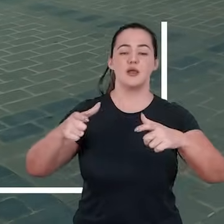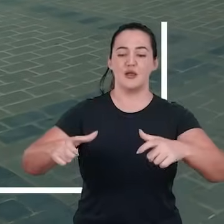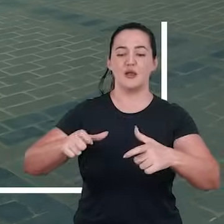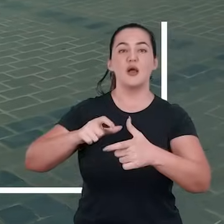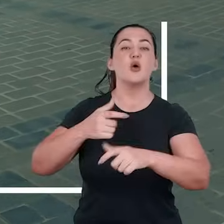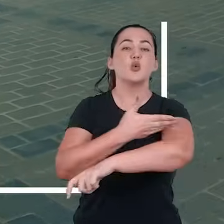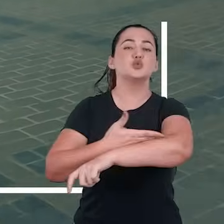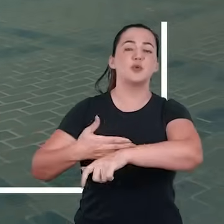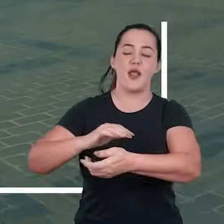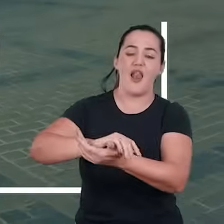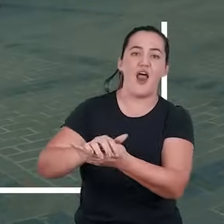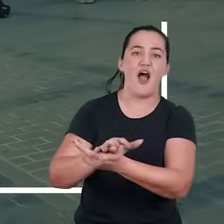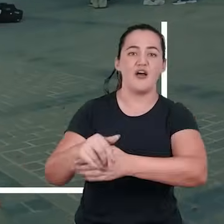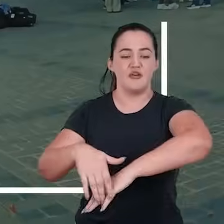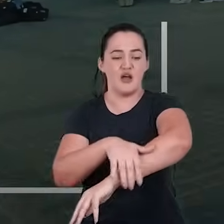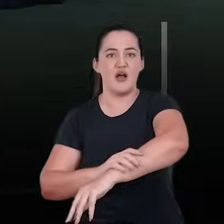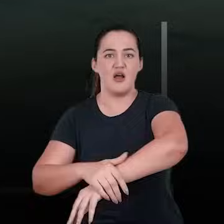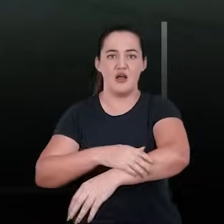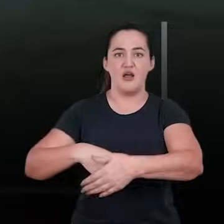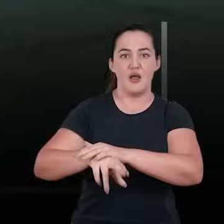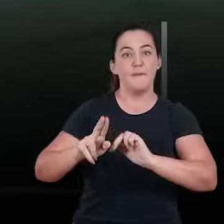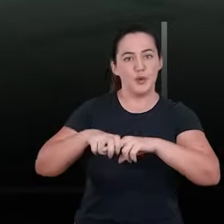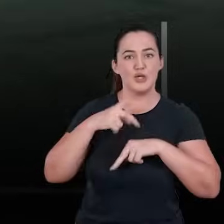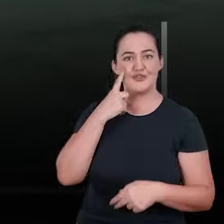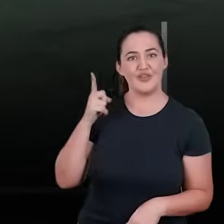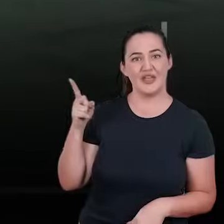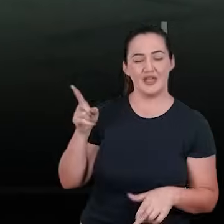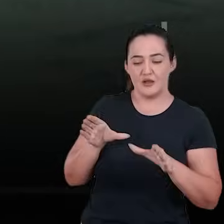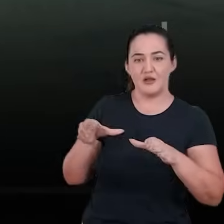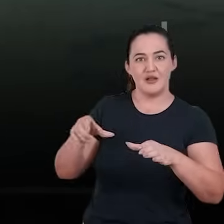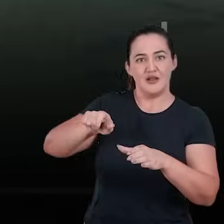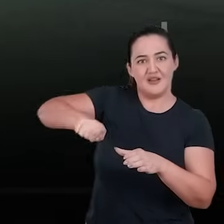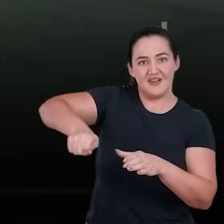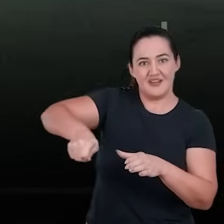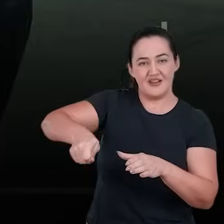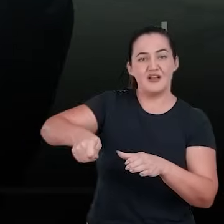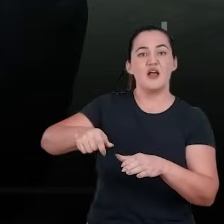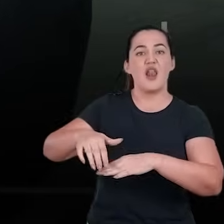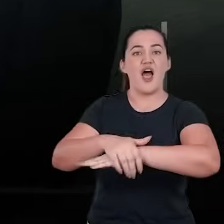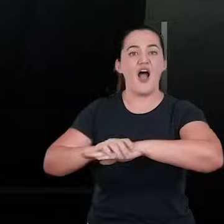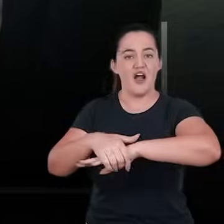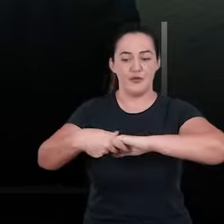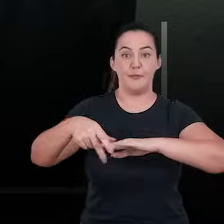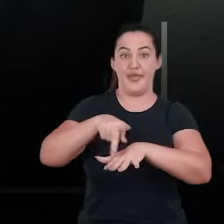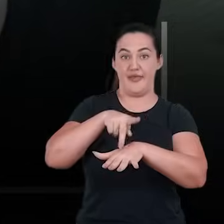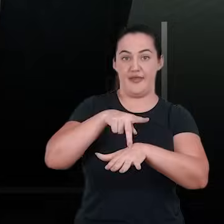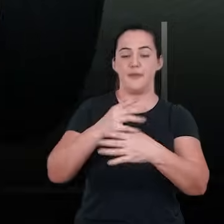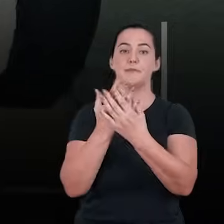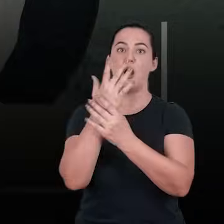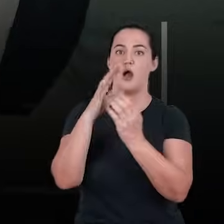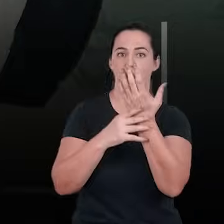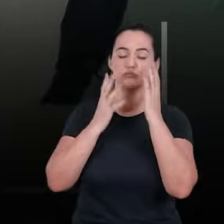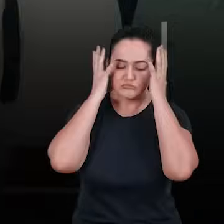de se lavar antes de apresentar a Deus. Então, essa torneira é onde a pessoa lavava os pés, as mãos e